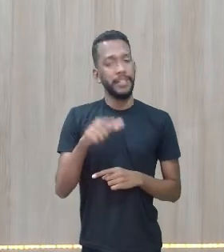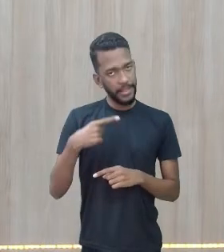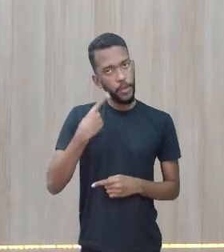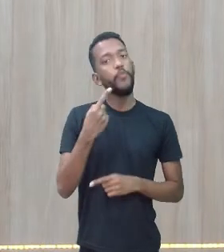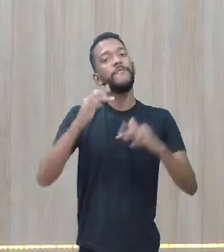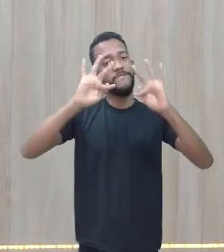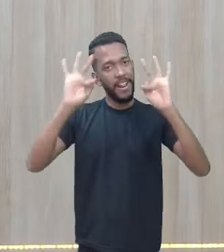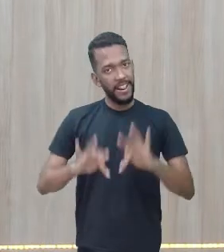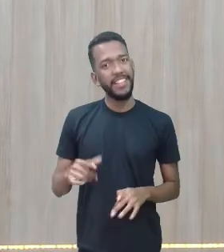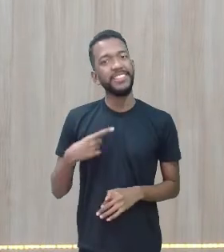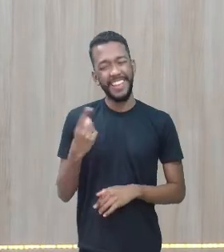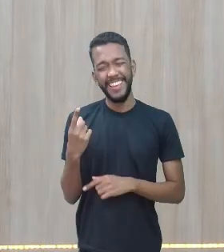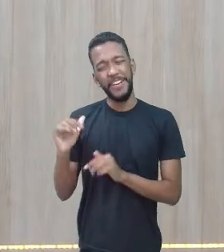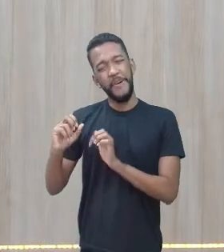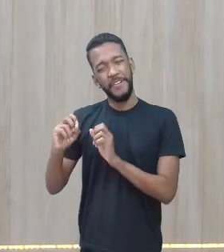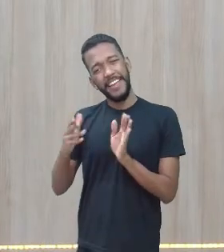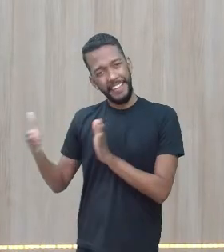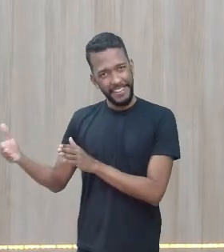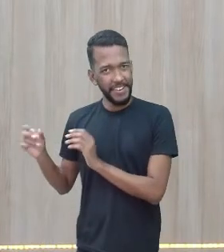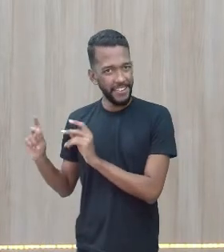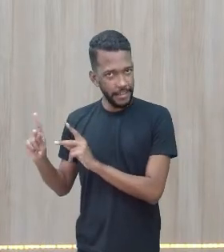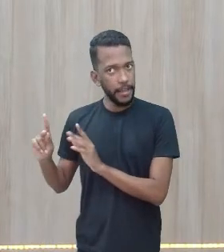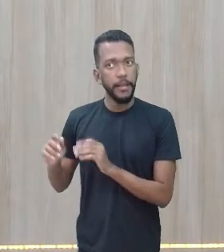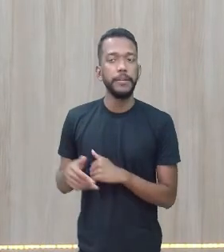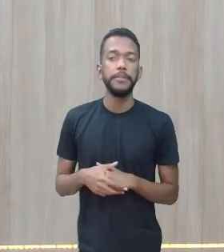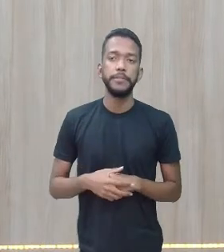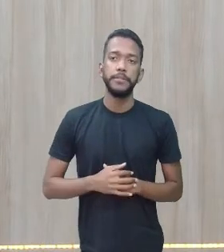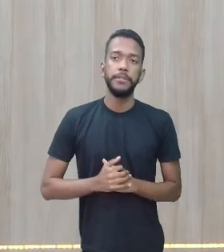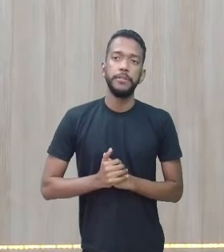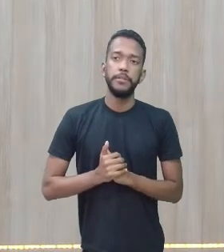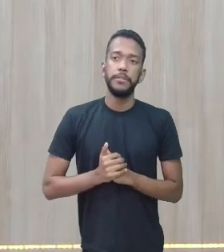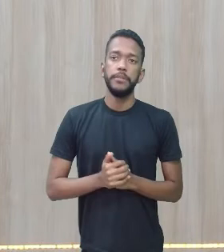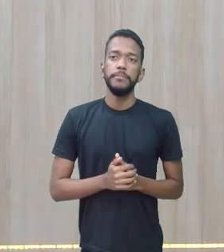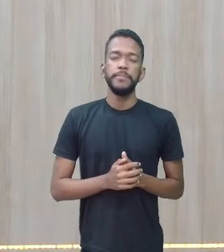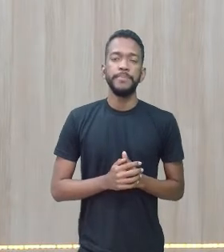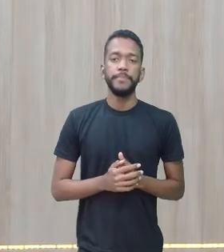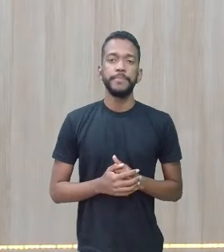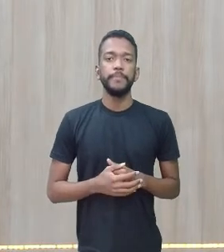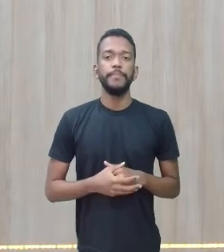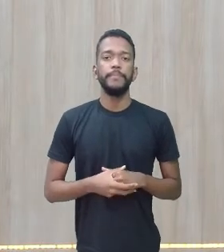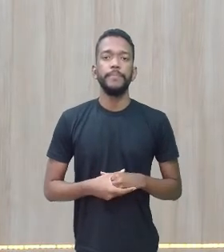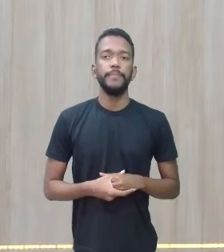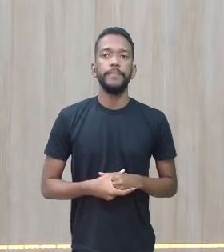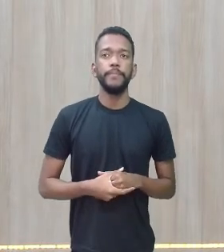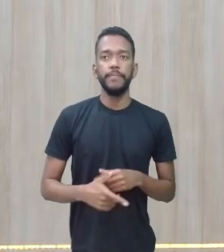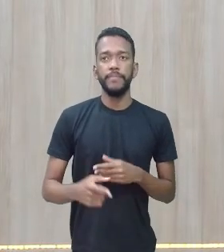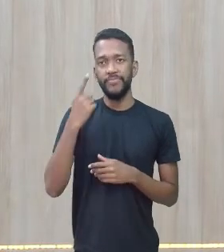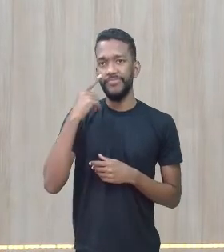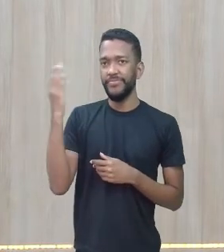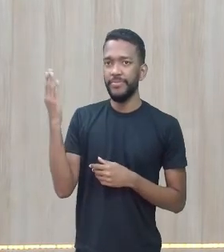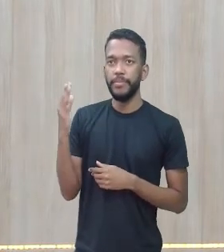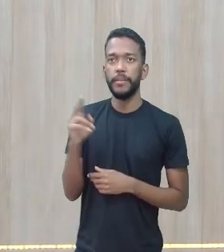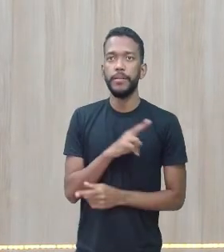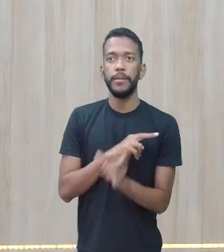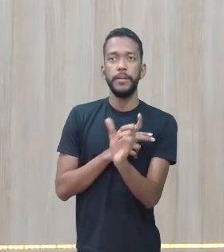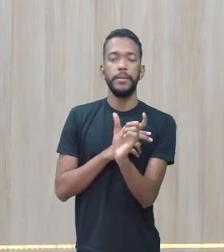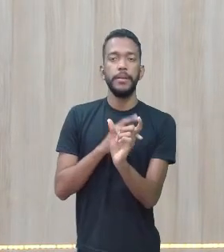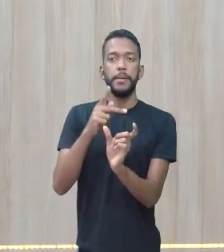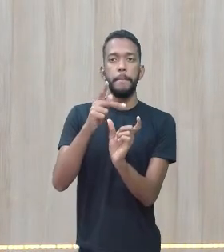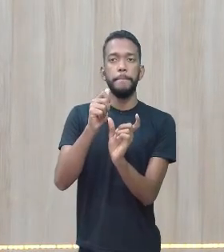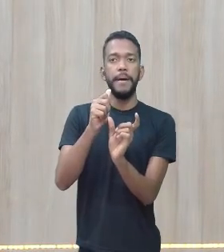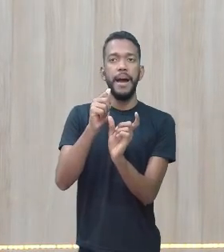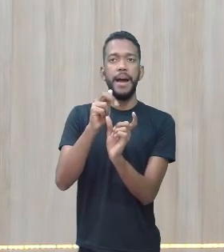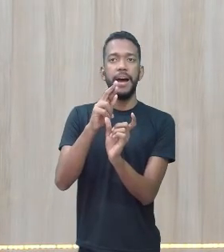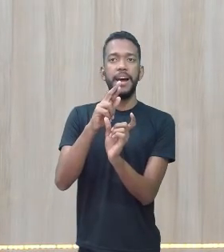feliz, que vimos, não é? Que eu apresentei para vocês aqui. Então, parecida.